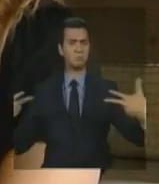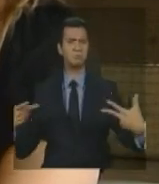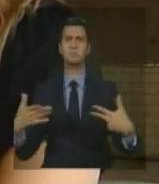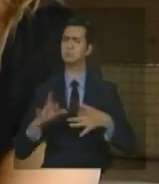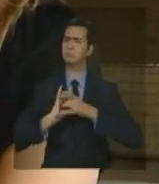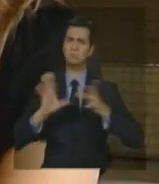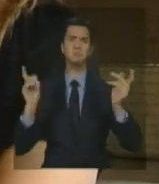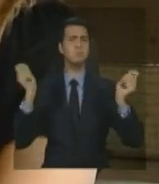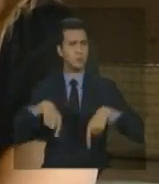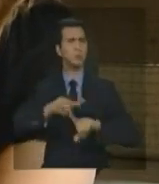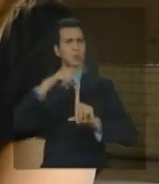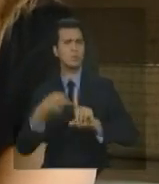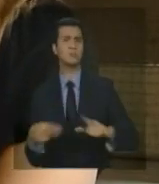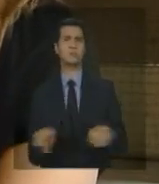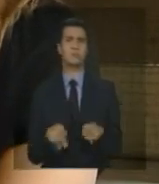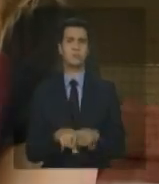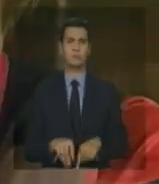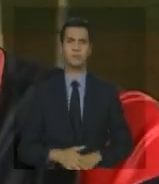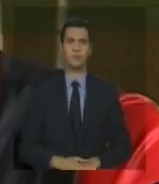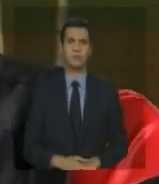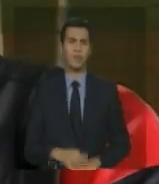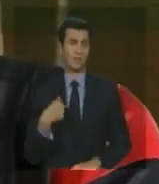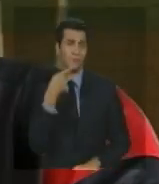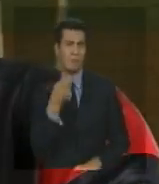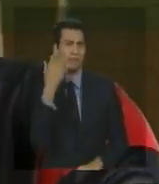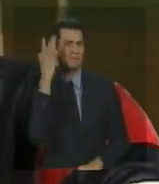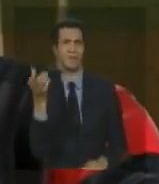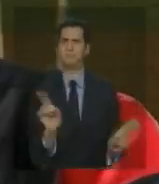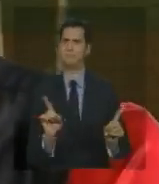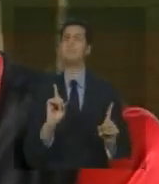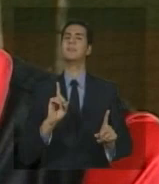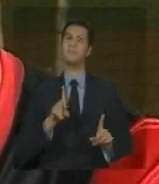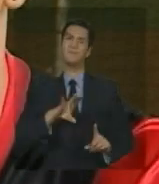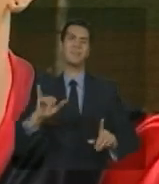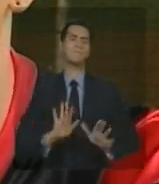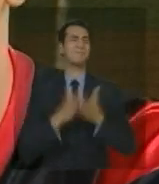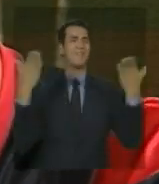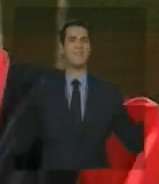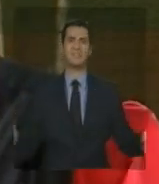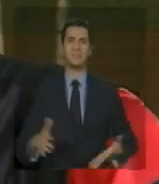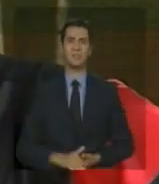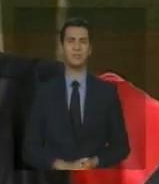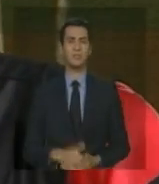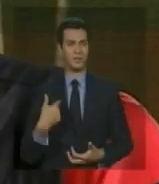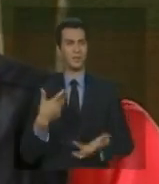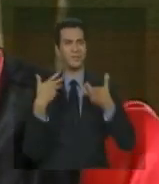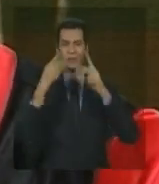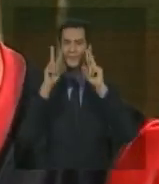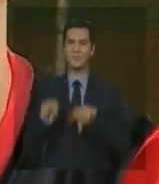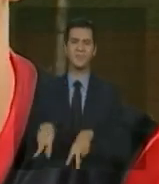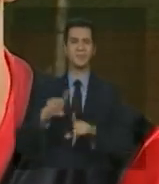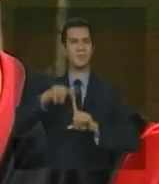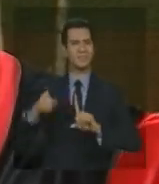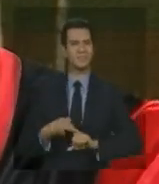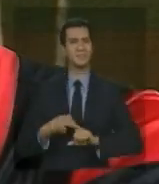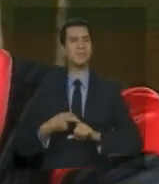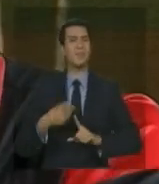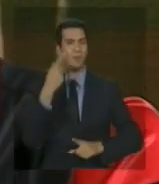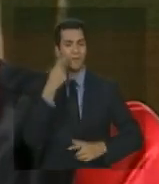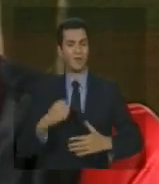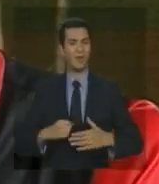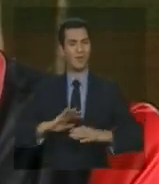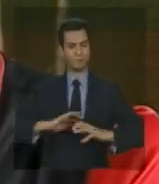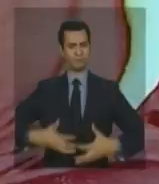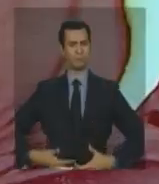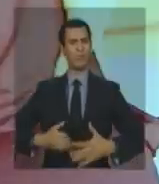vai ser, com certeza vai ser maravilhoso. Porque eu quero ver a barriga crescer, depois eu quero ver os chutezinhos lá, quero ouvir o